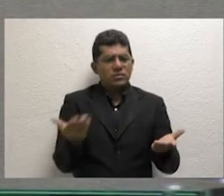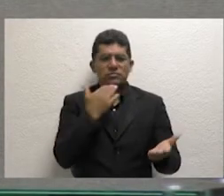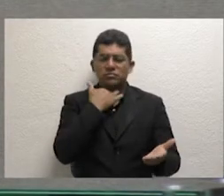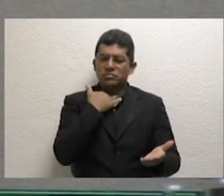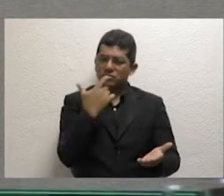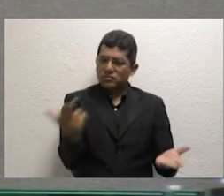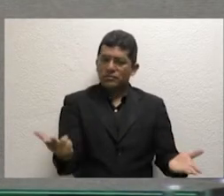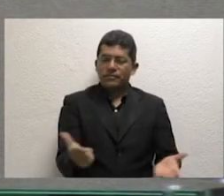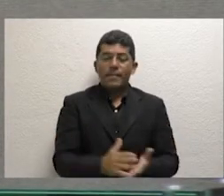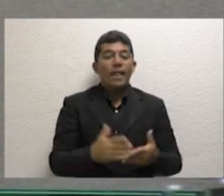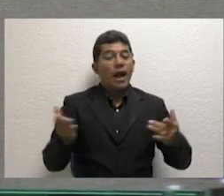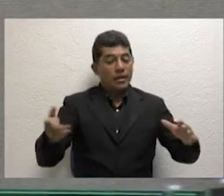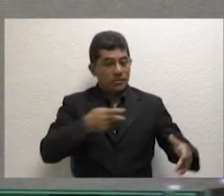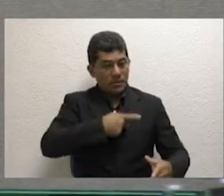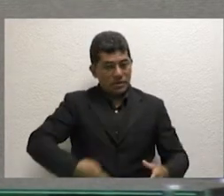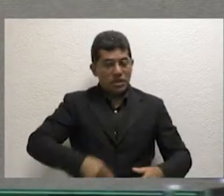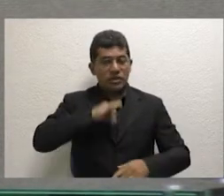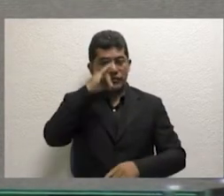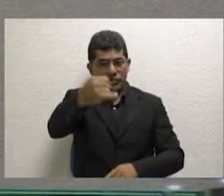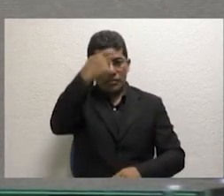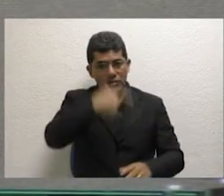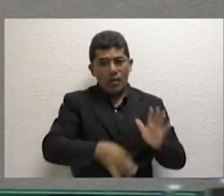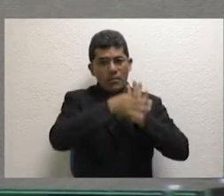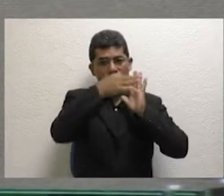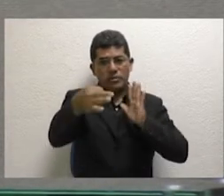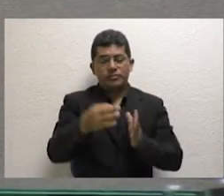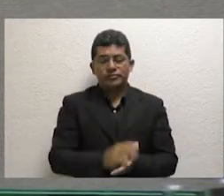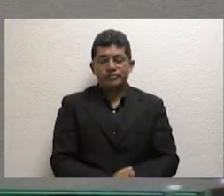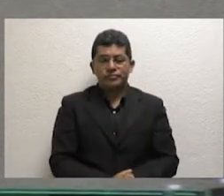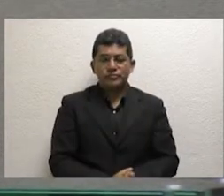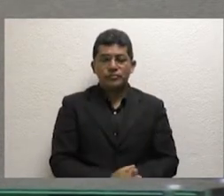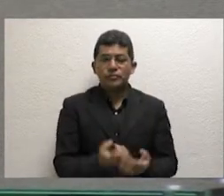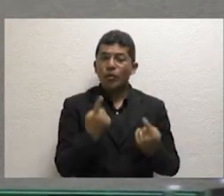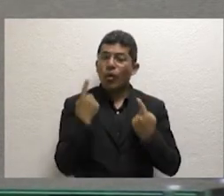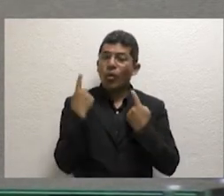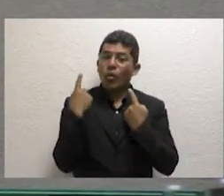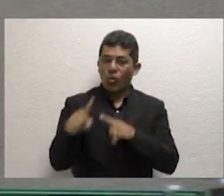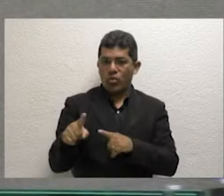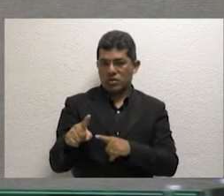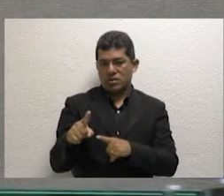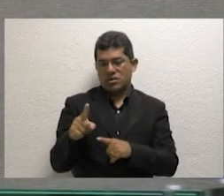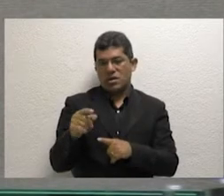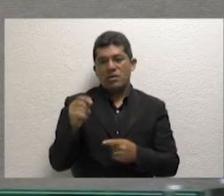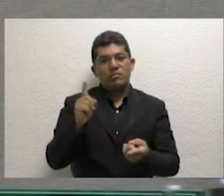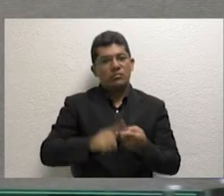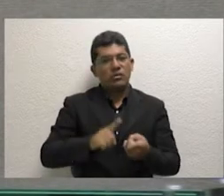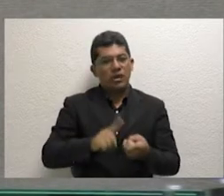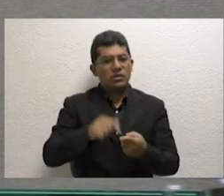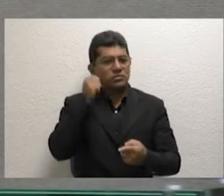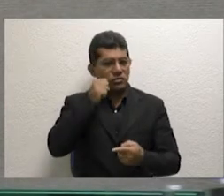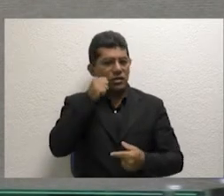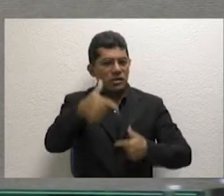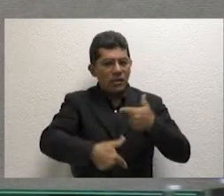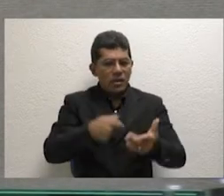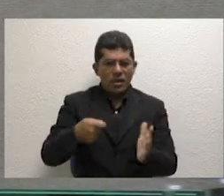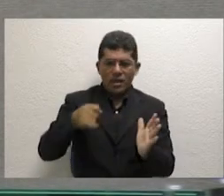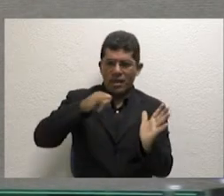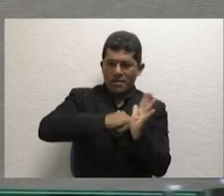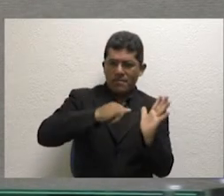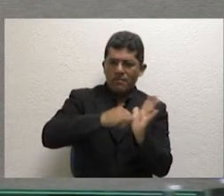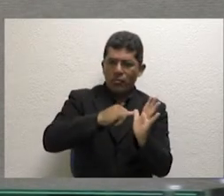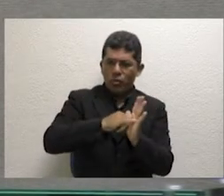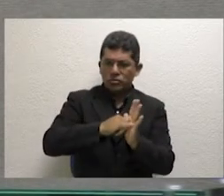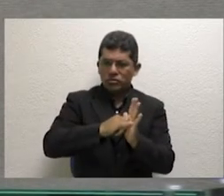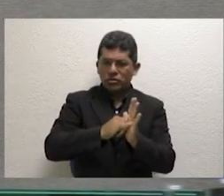dizer aqui do meu posicionamento contra o aumento do tempo de contribuição das mulheres na reforma da